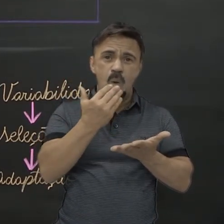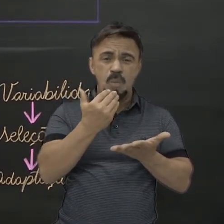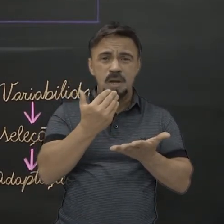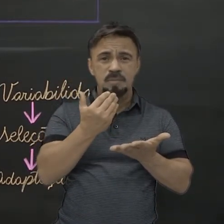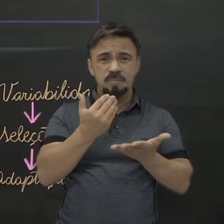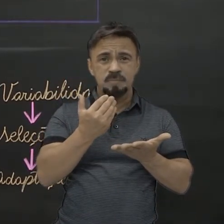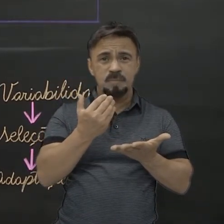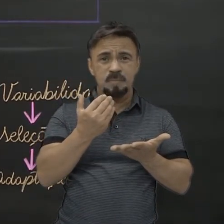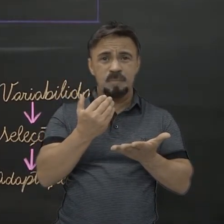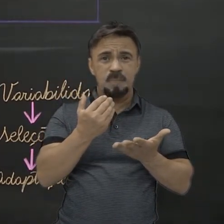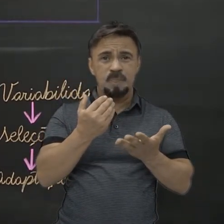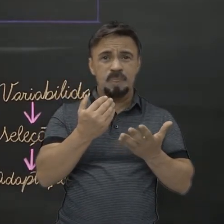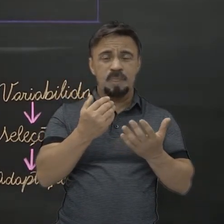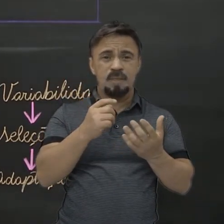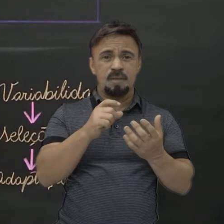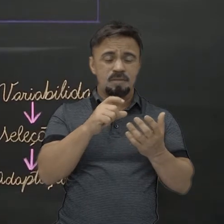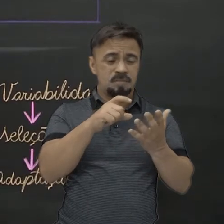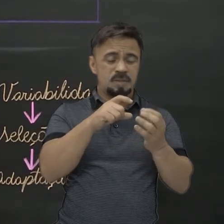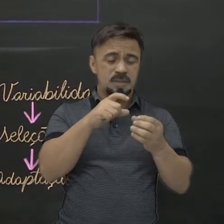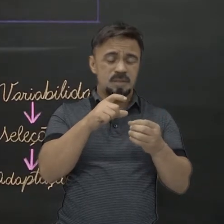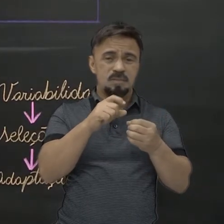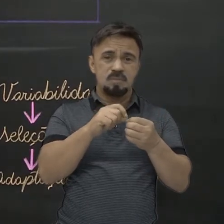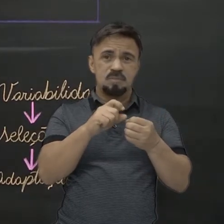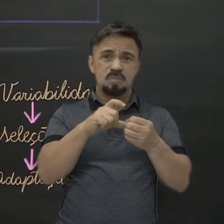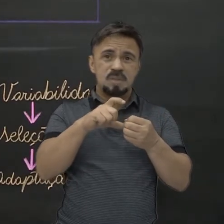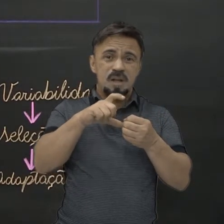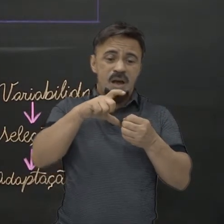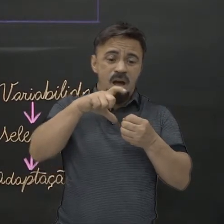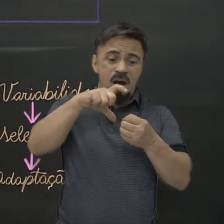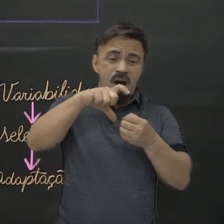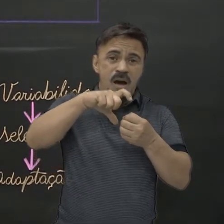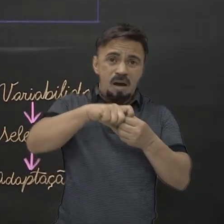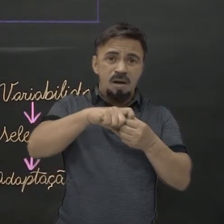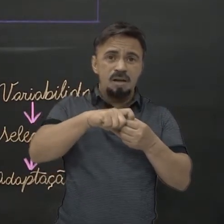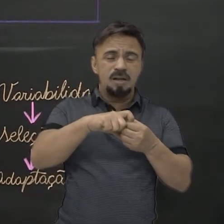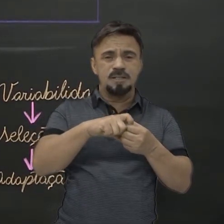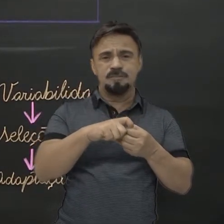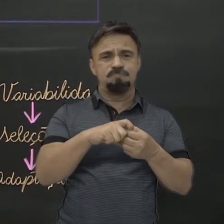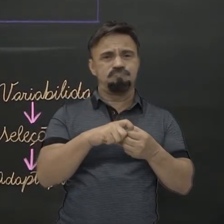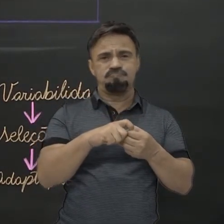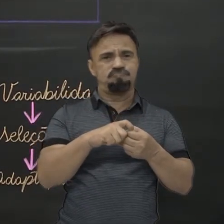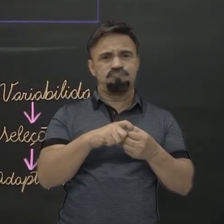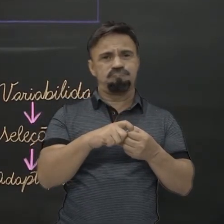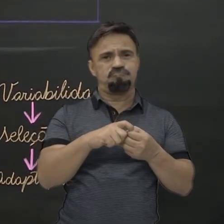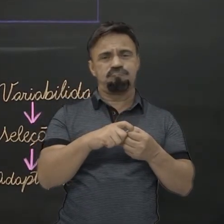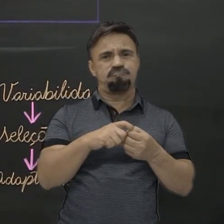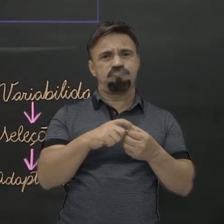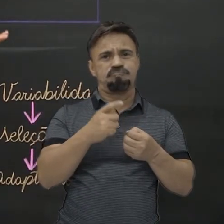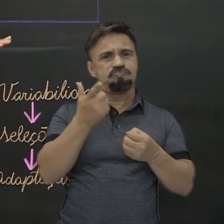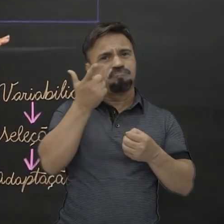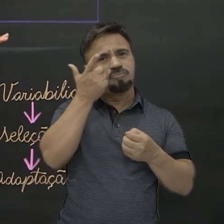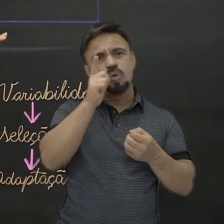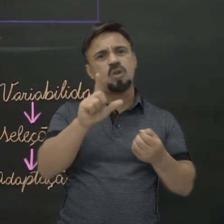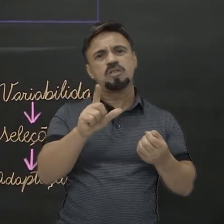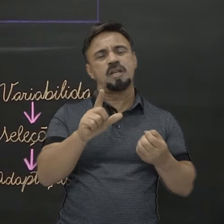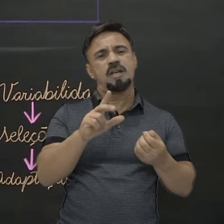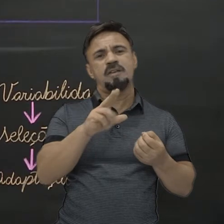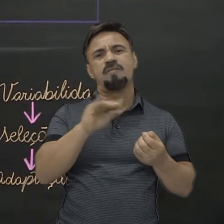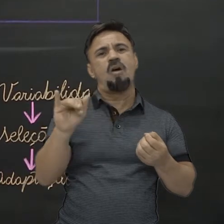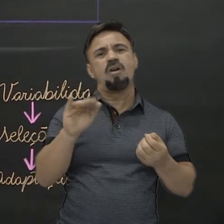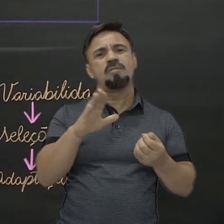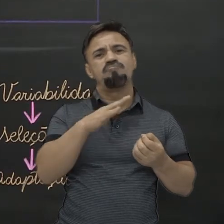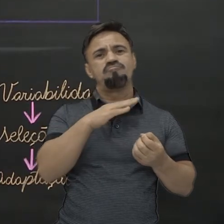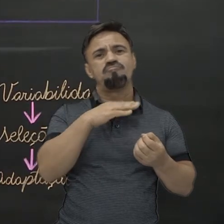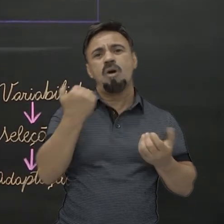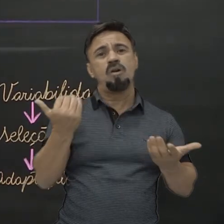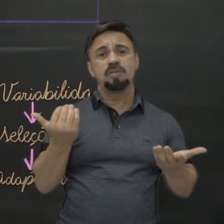grande? Ela vai usar e se desenvolver? Não. Ela vai ser eliminada.